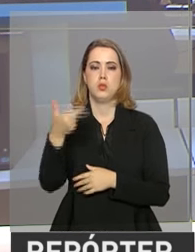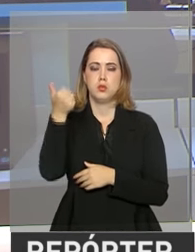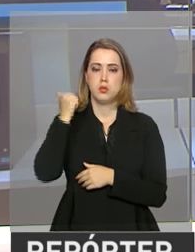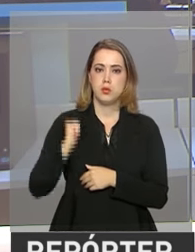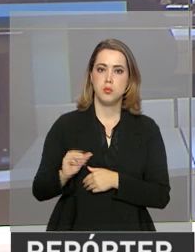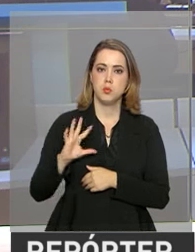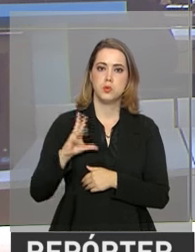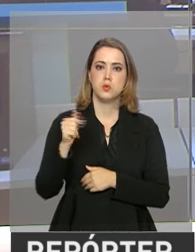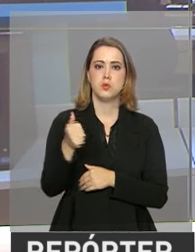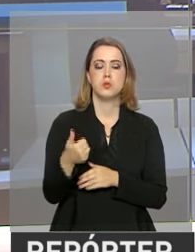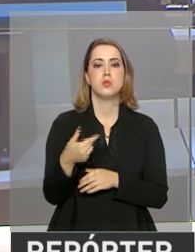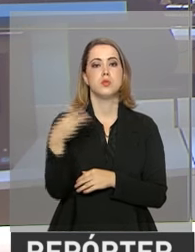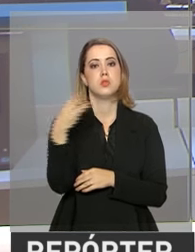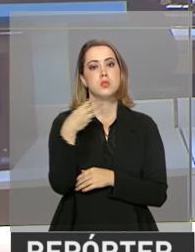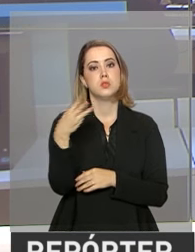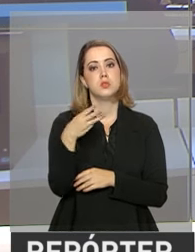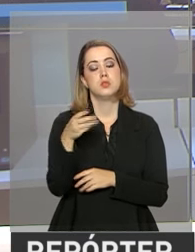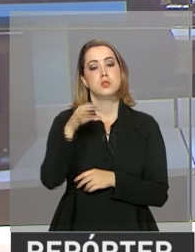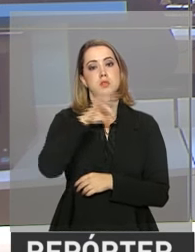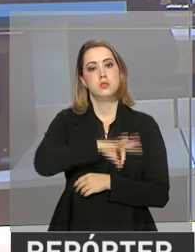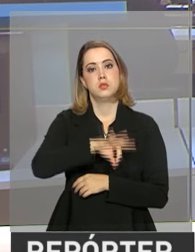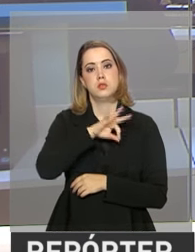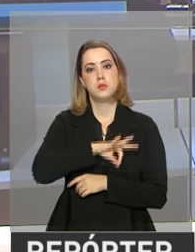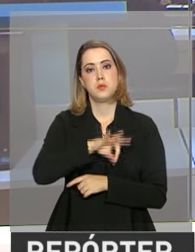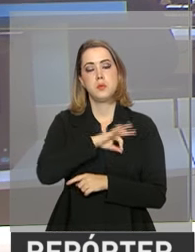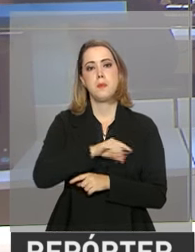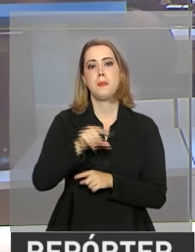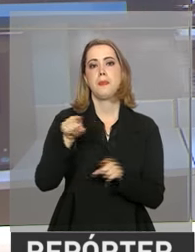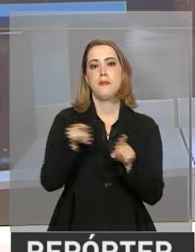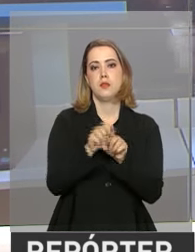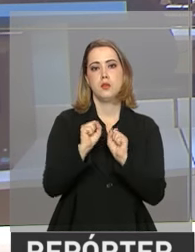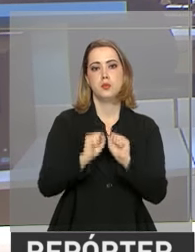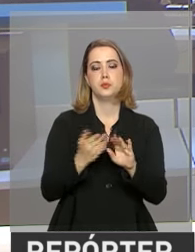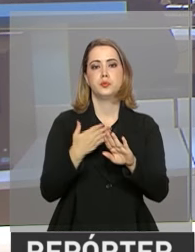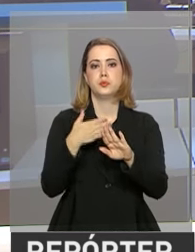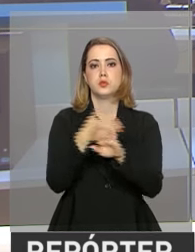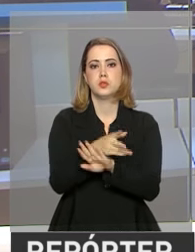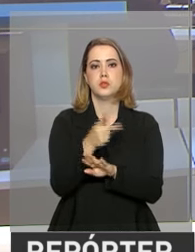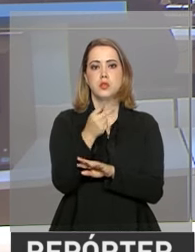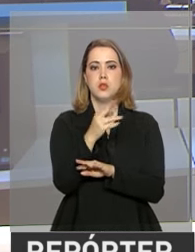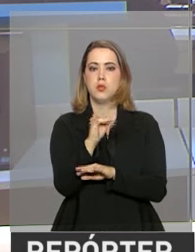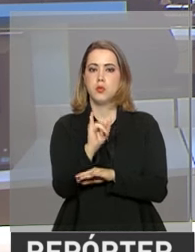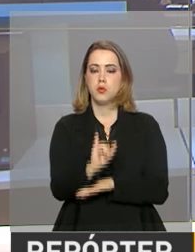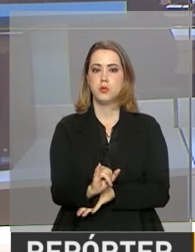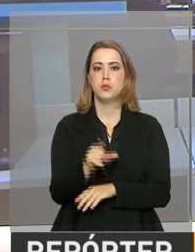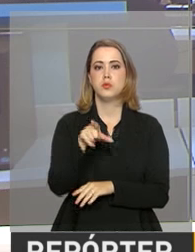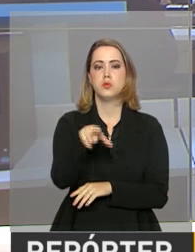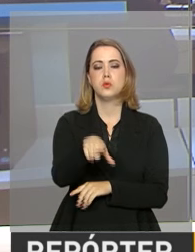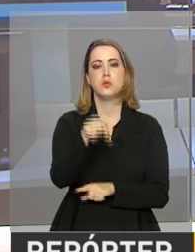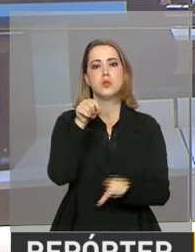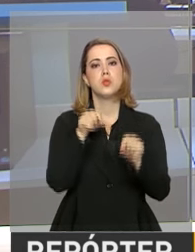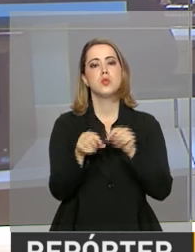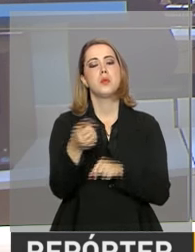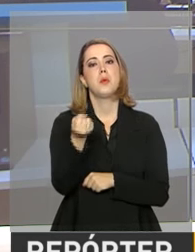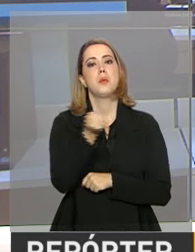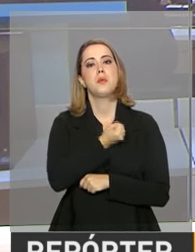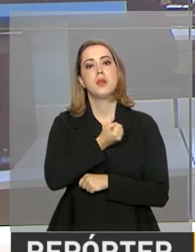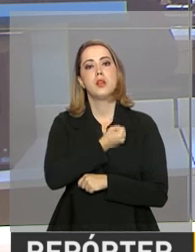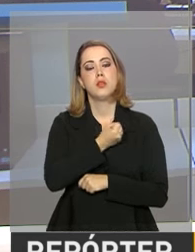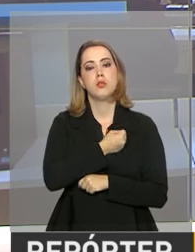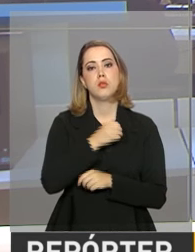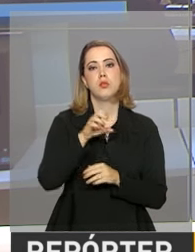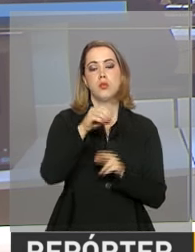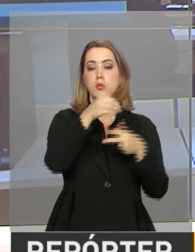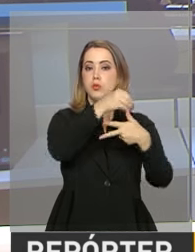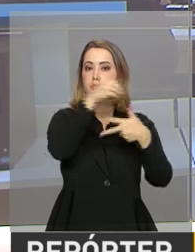per capita máxima de três salários mínimos podem concorrer às bolsas do proon os candidatos são selecionados pelas notas obtidas no Enem